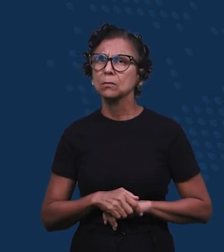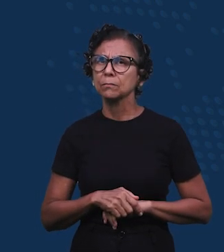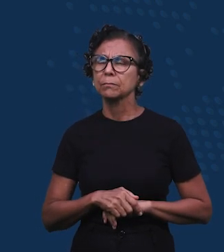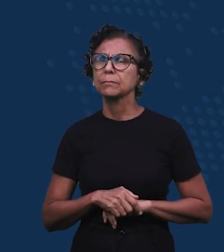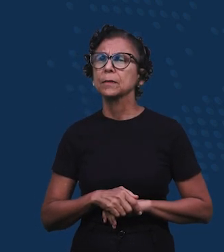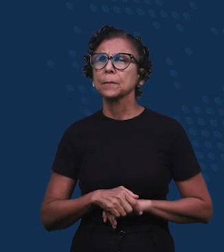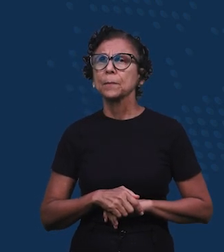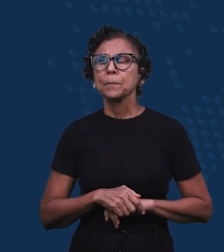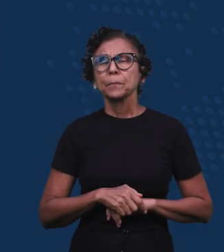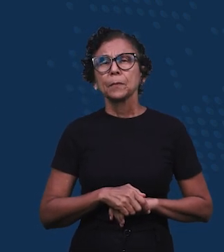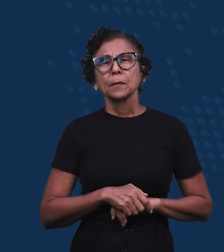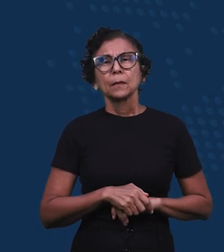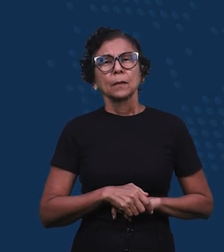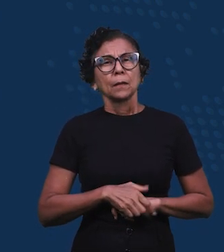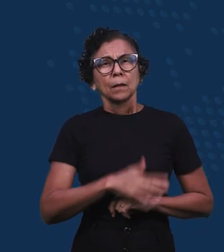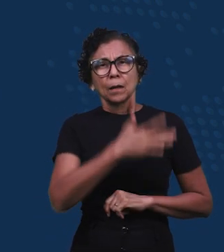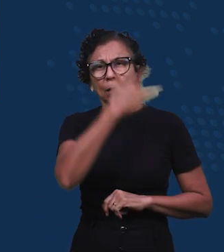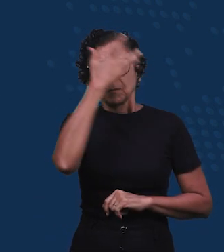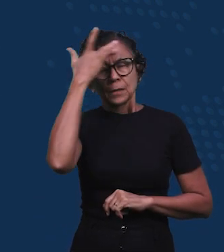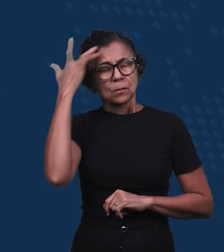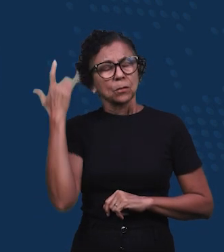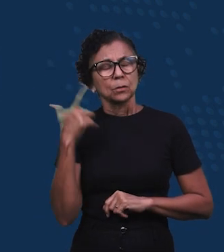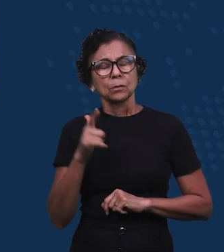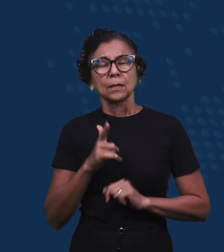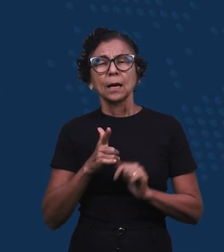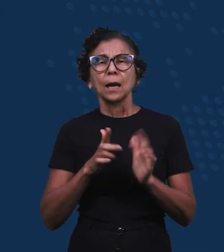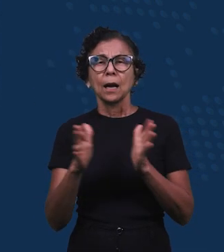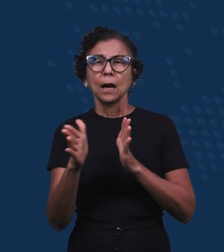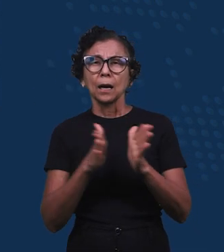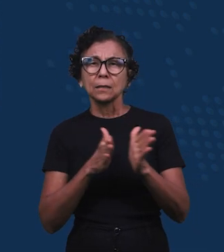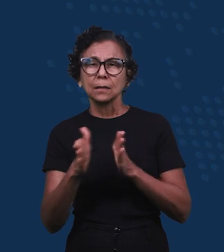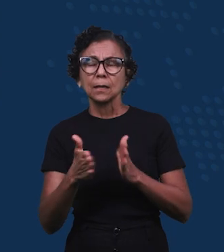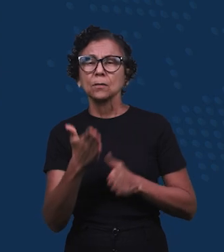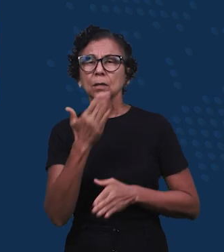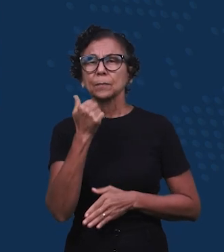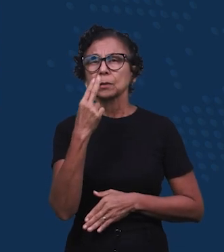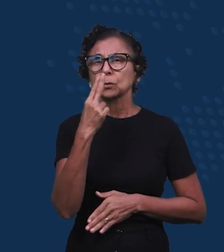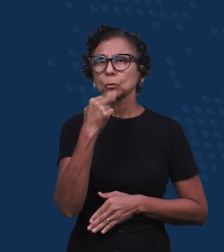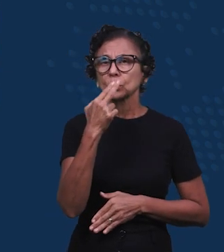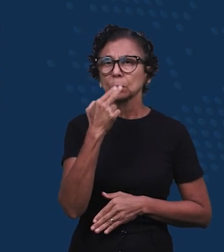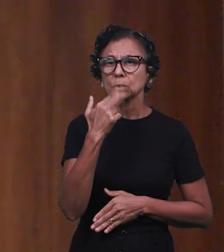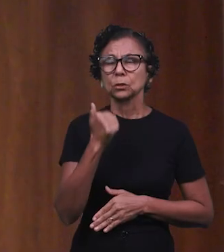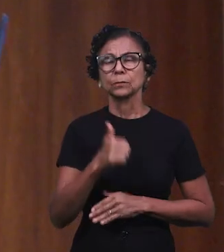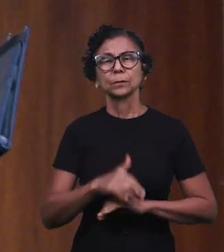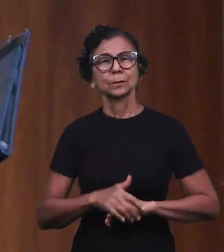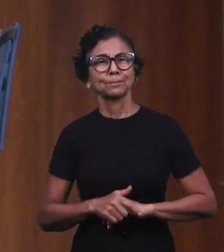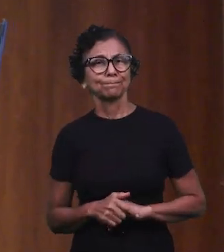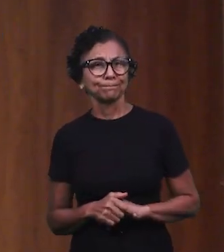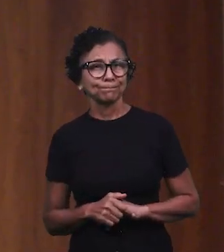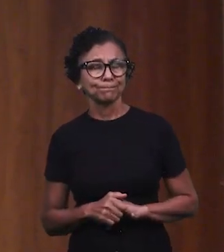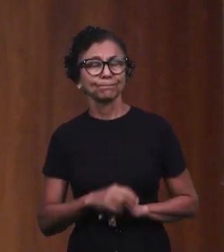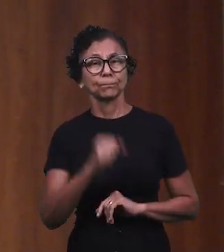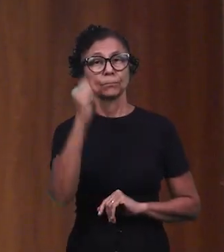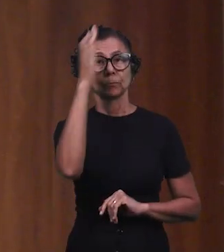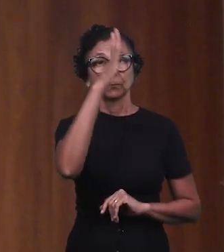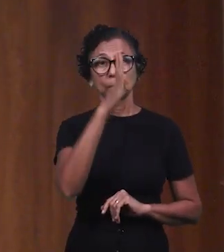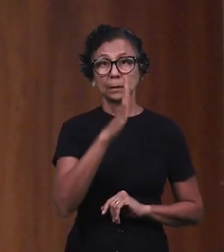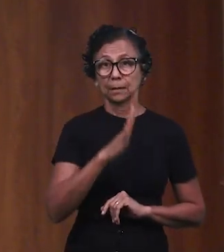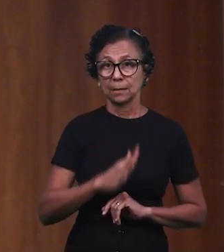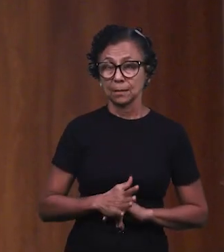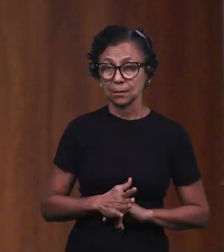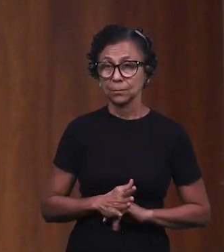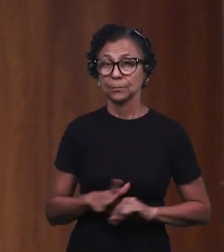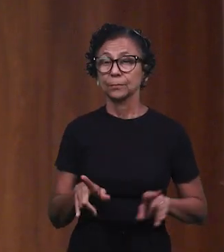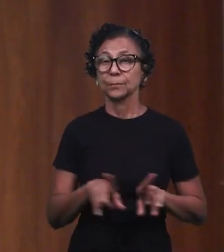pessoas no planeta sem acesso regular a alimentos nutritivos e suficientes. No Brasil, a situação